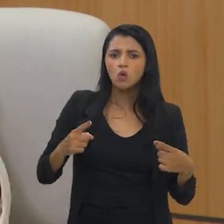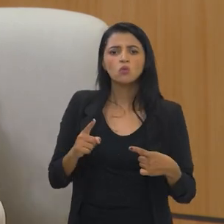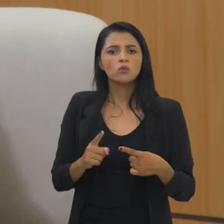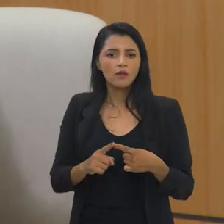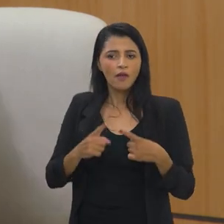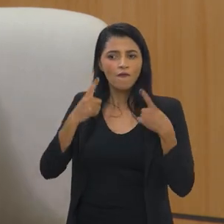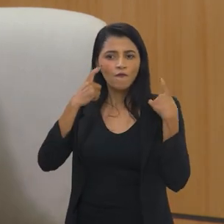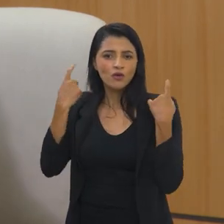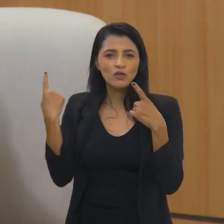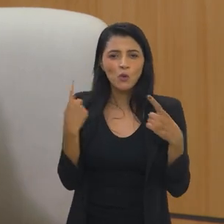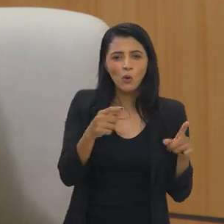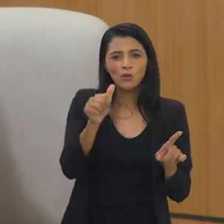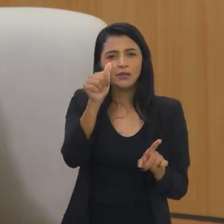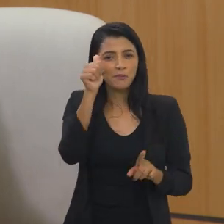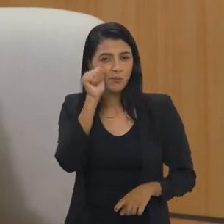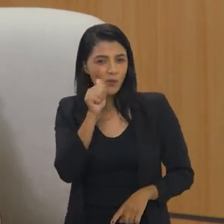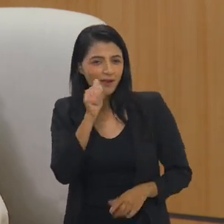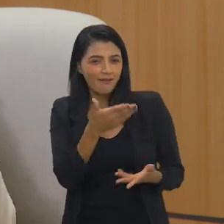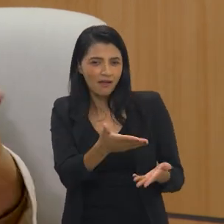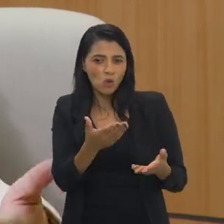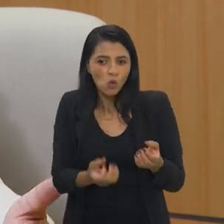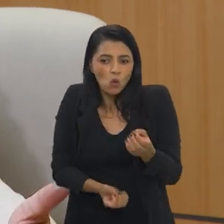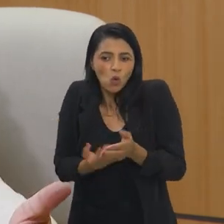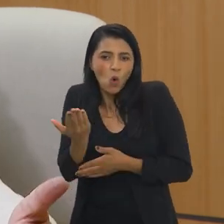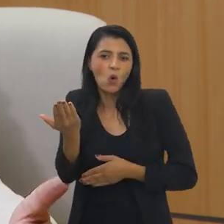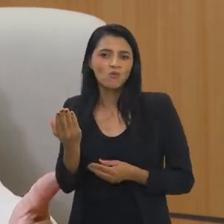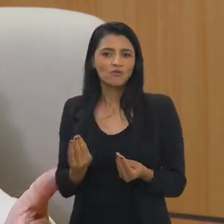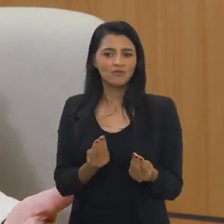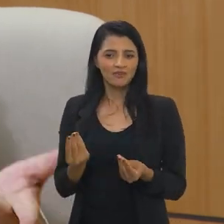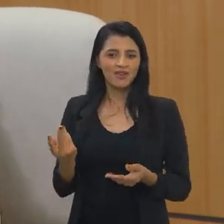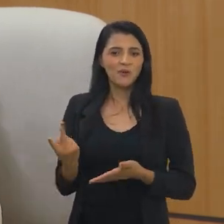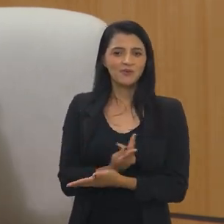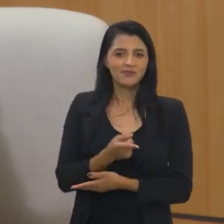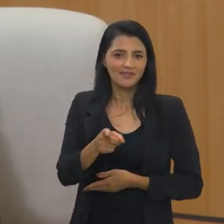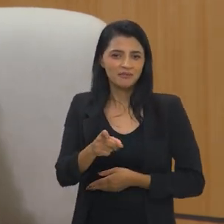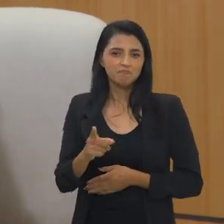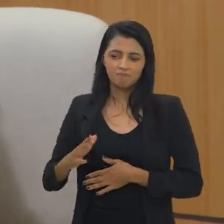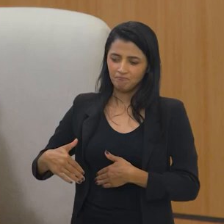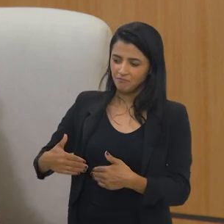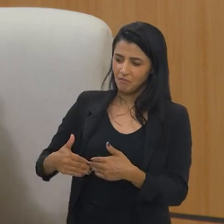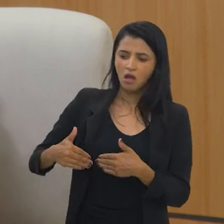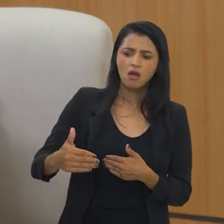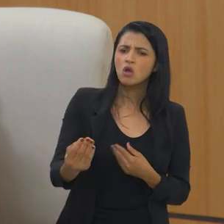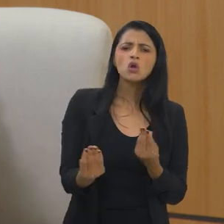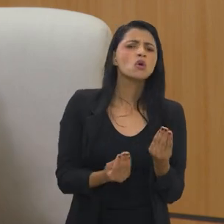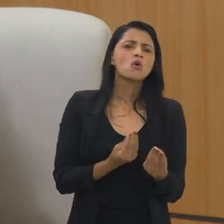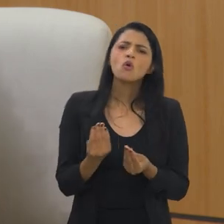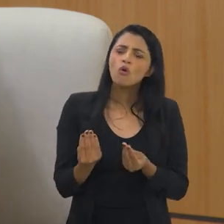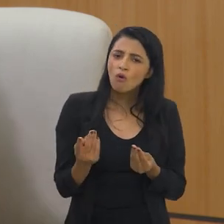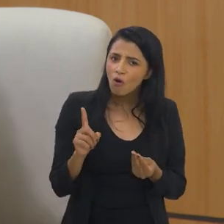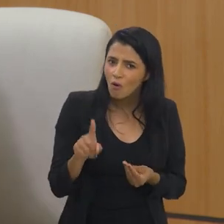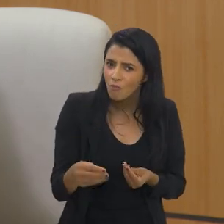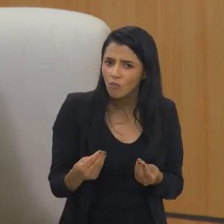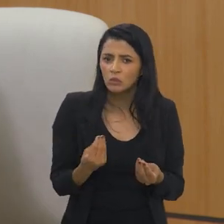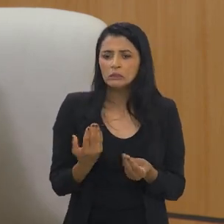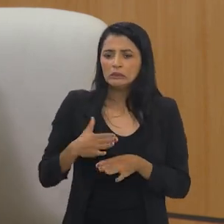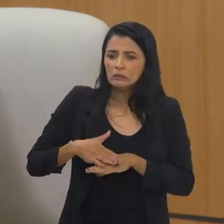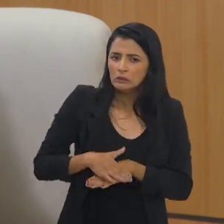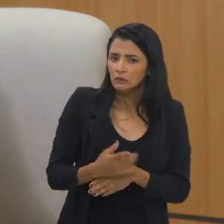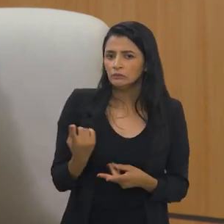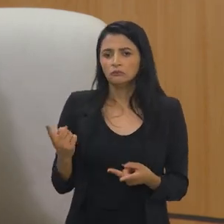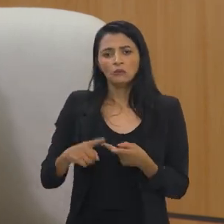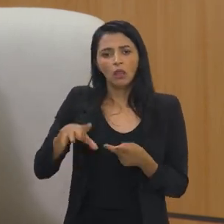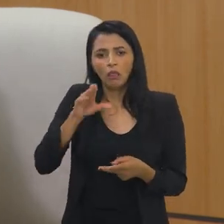a questão da violência contra as mulheres a forma com que ela se dá e a partir daí como que acontece